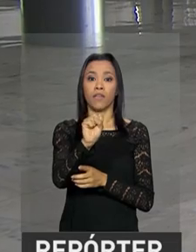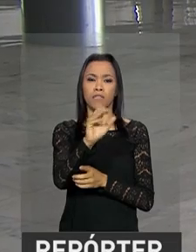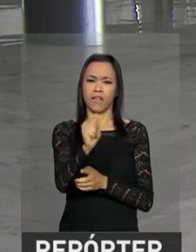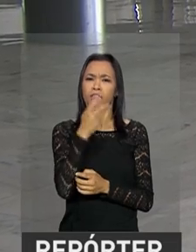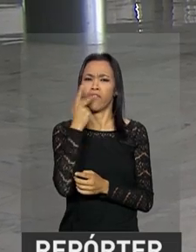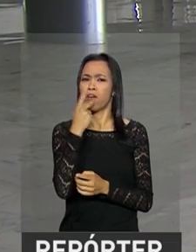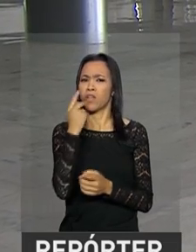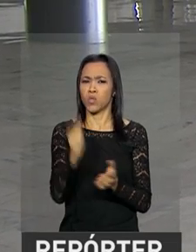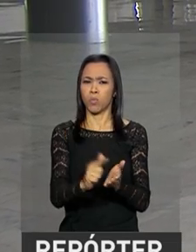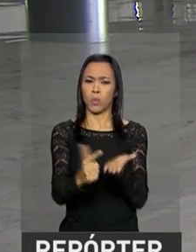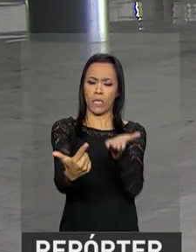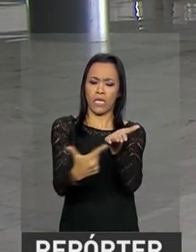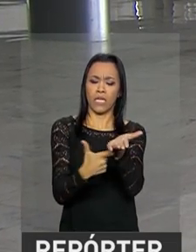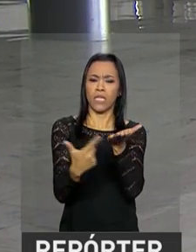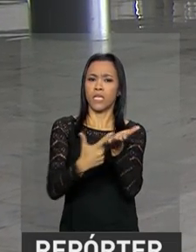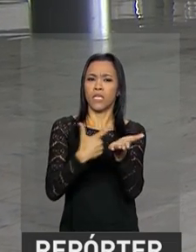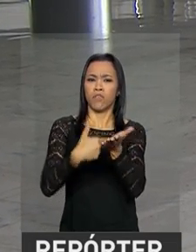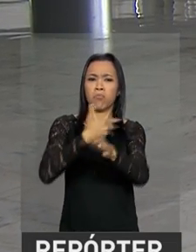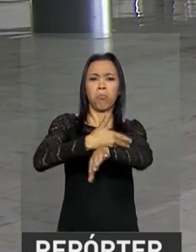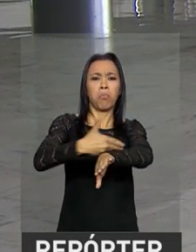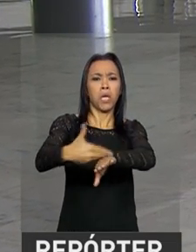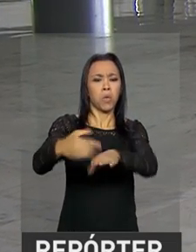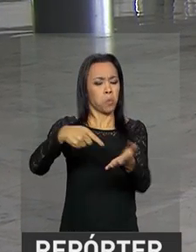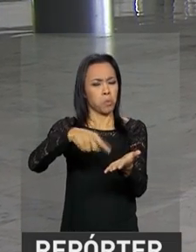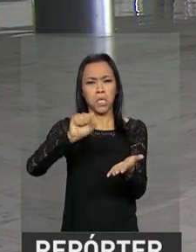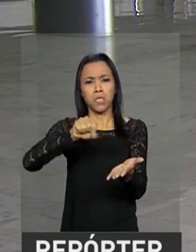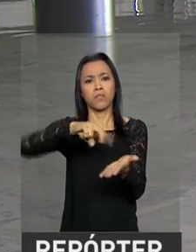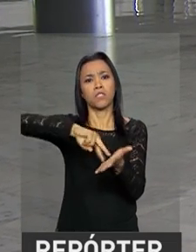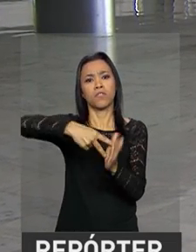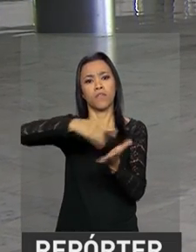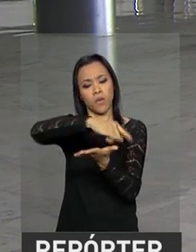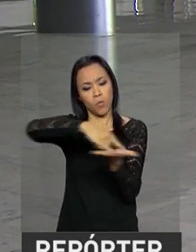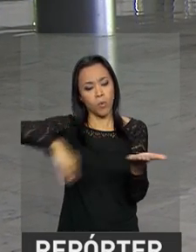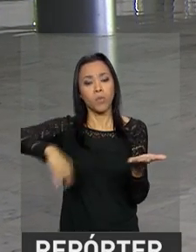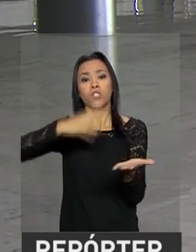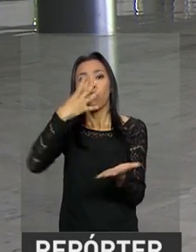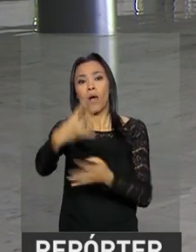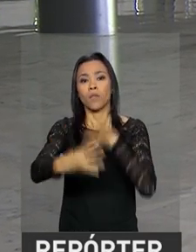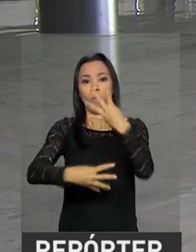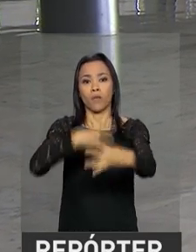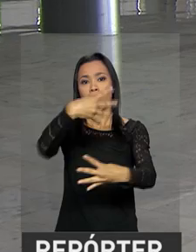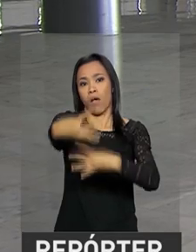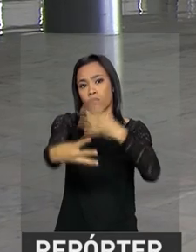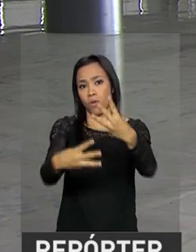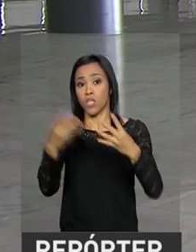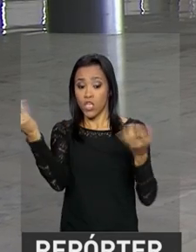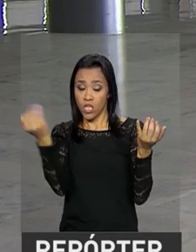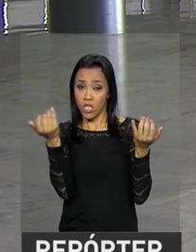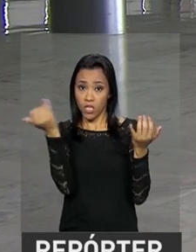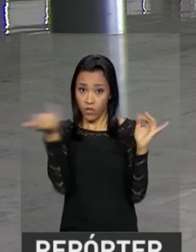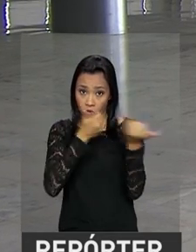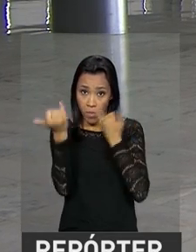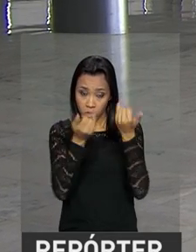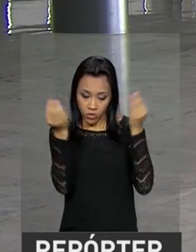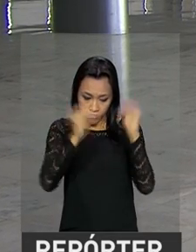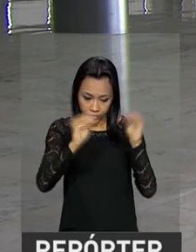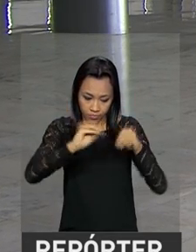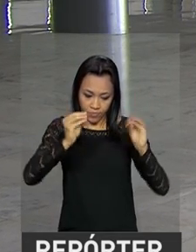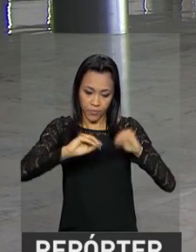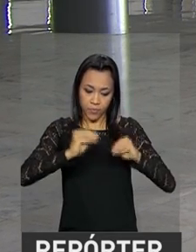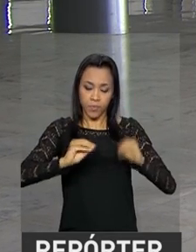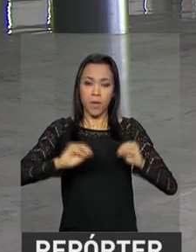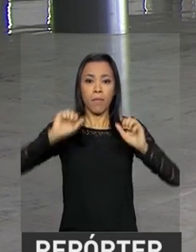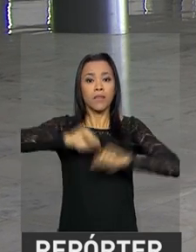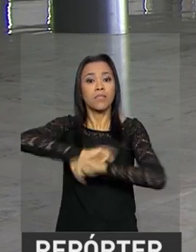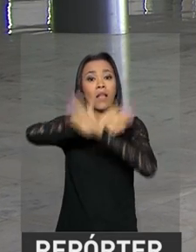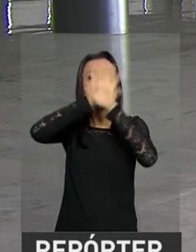o livro branco da Defesa Esse é um documento atualizado de quatro em quatro anos e que traz ações para esclarecer a sociedade brasileira e a